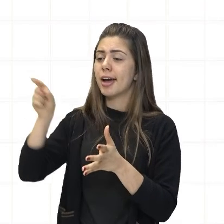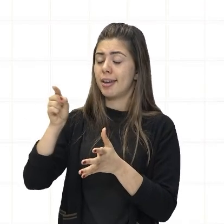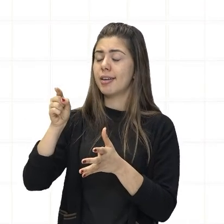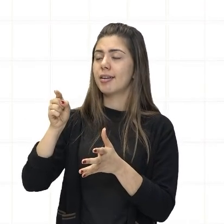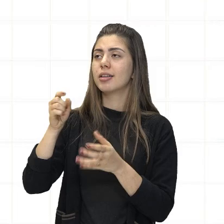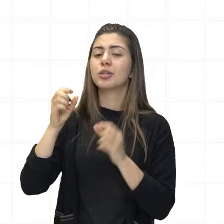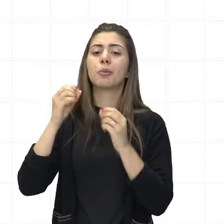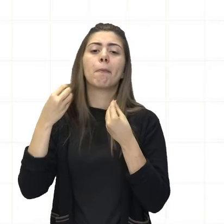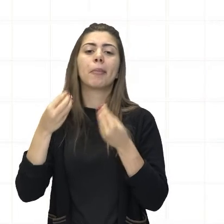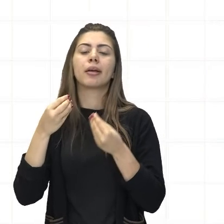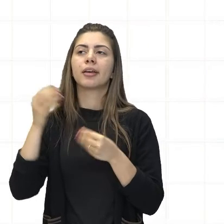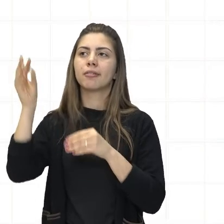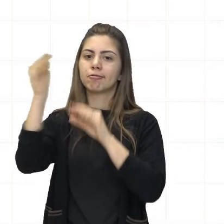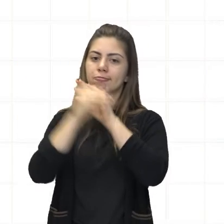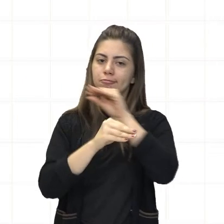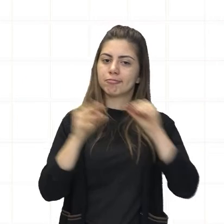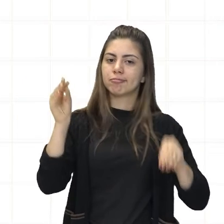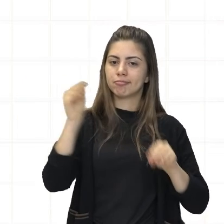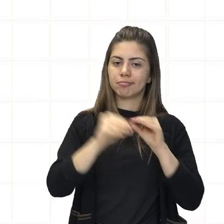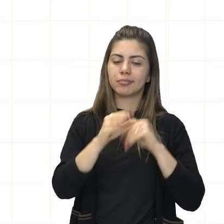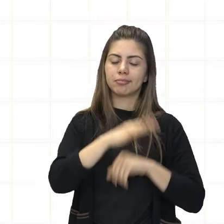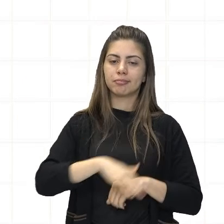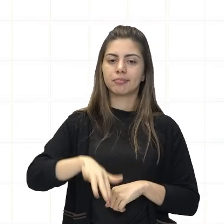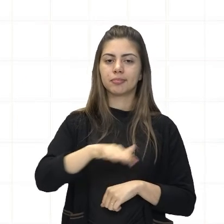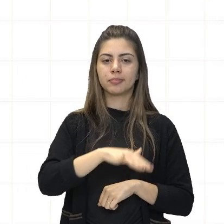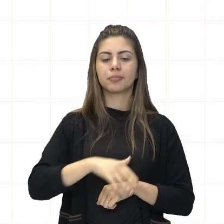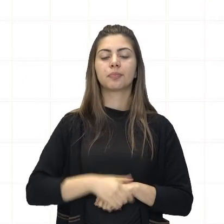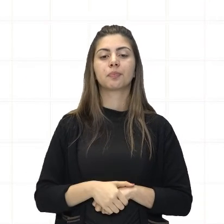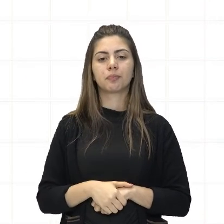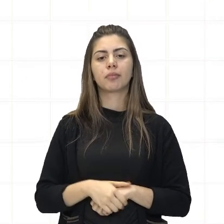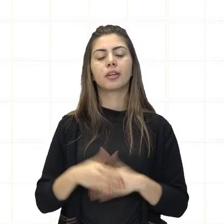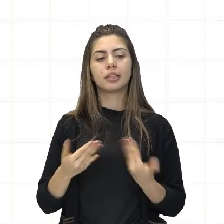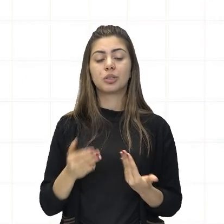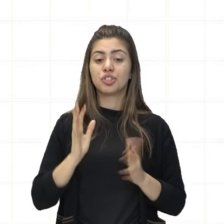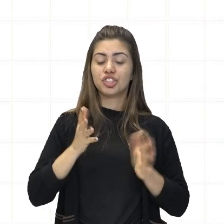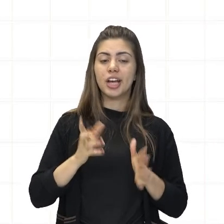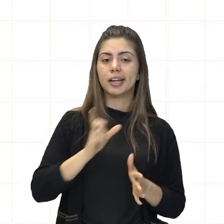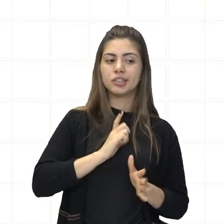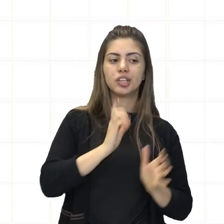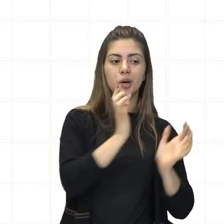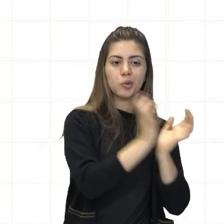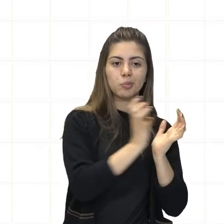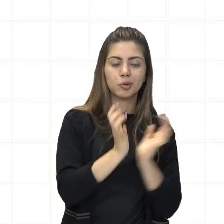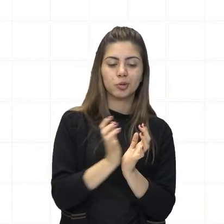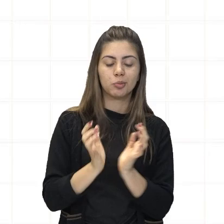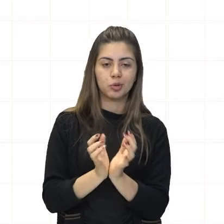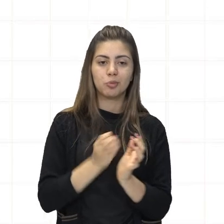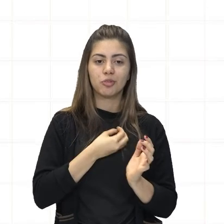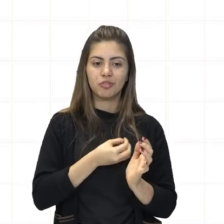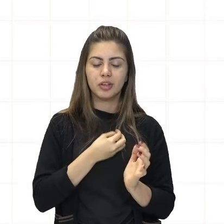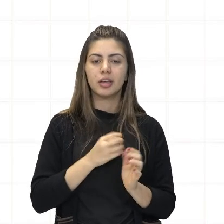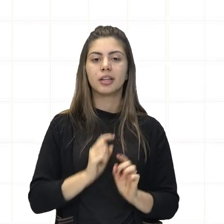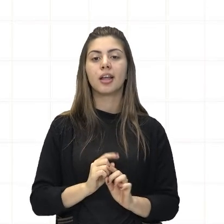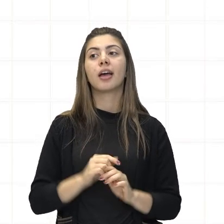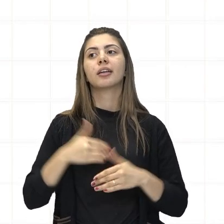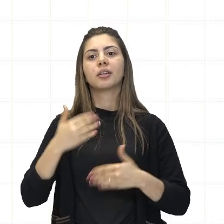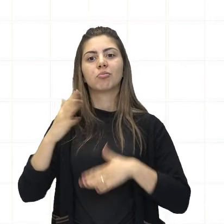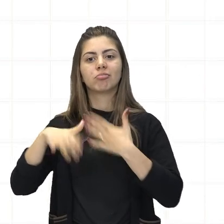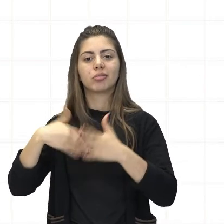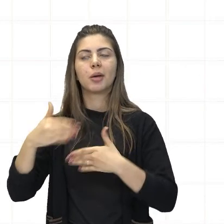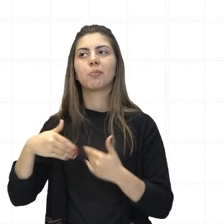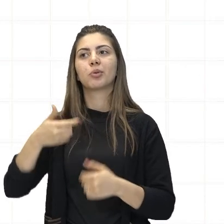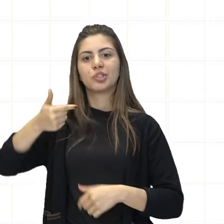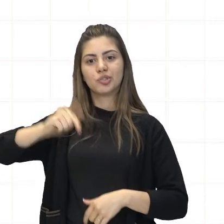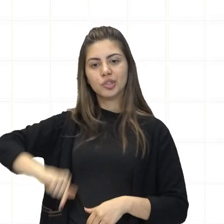financiar essa viagem, inclusive. Então, além dos grupos já estabelecidos, novos fluxos de imigrantes chegaram